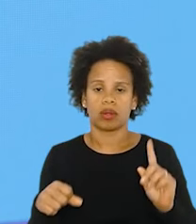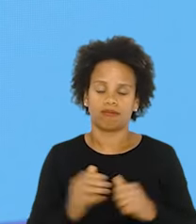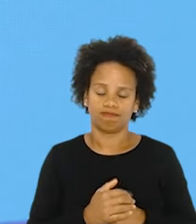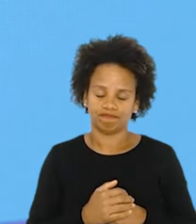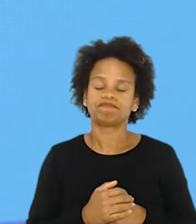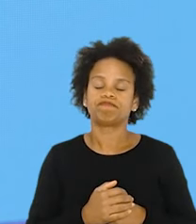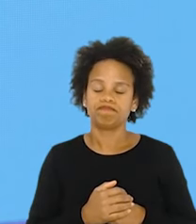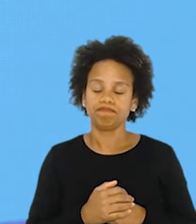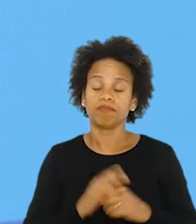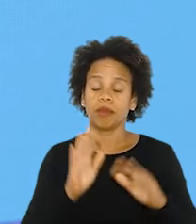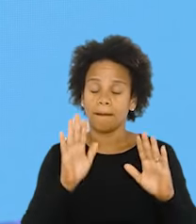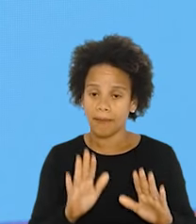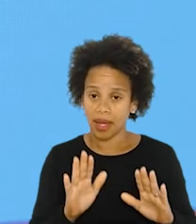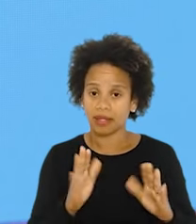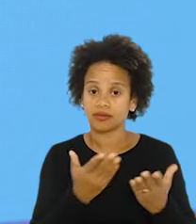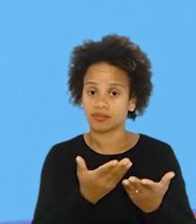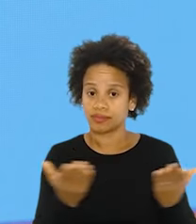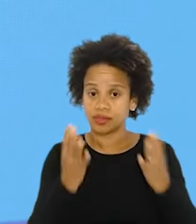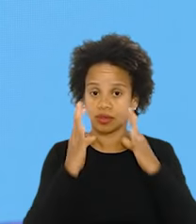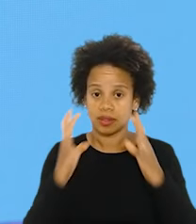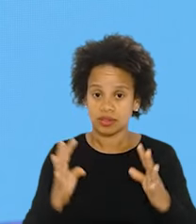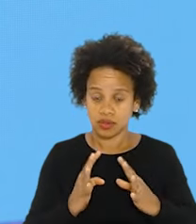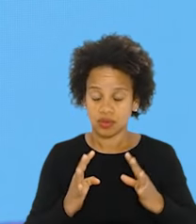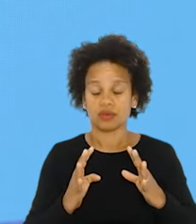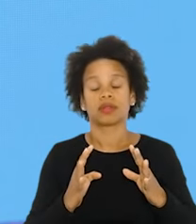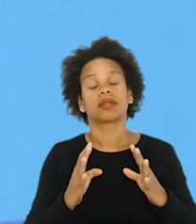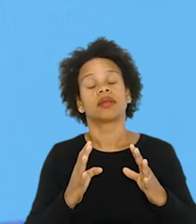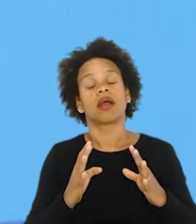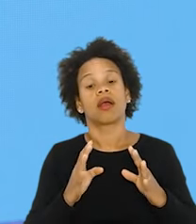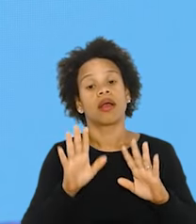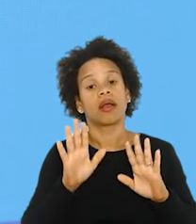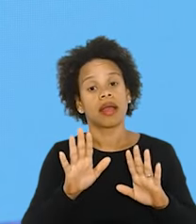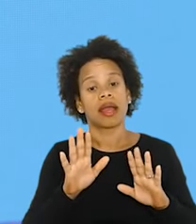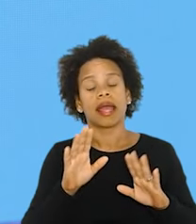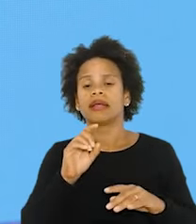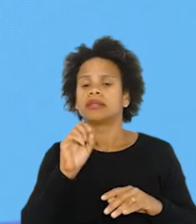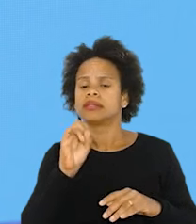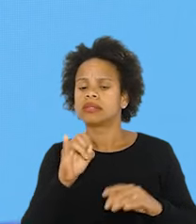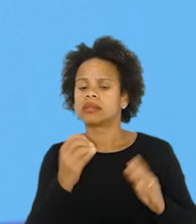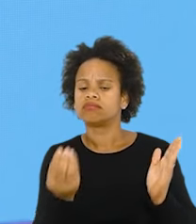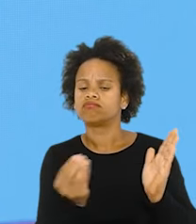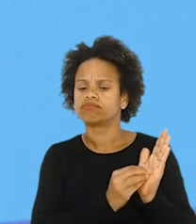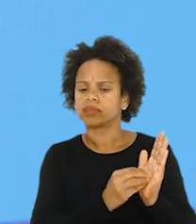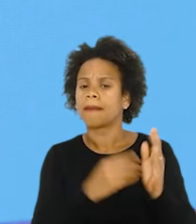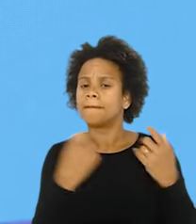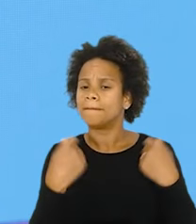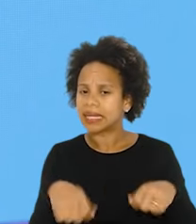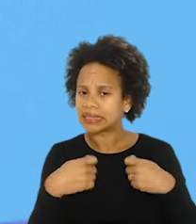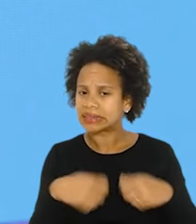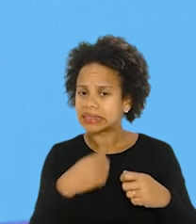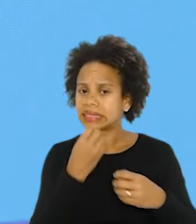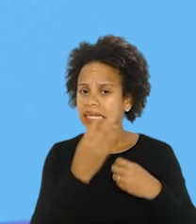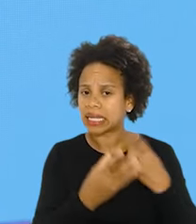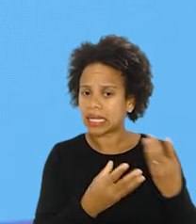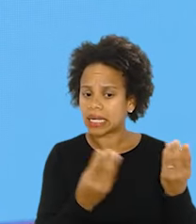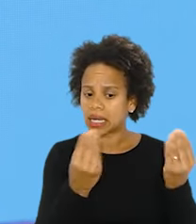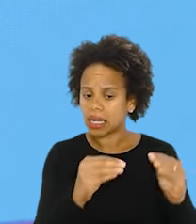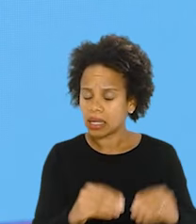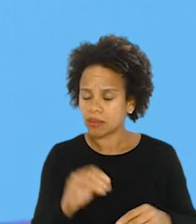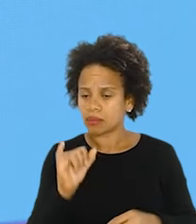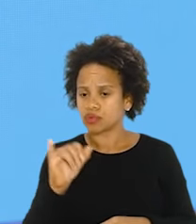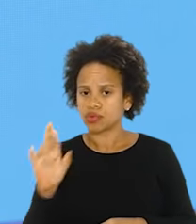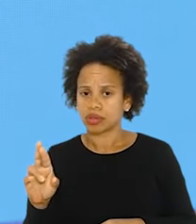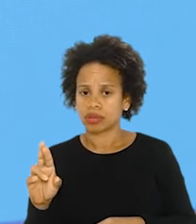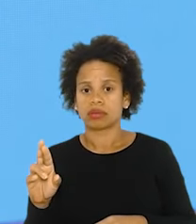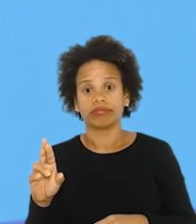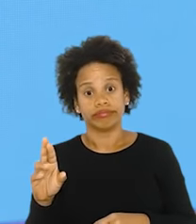e Elane e nossos convidados aí quem tá assistindo pessoal seguinte não é porque deu lá informação que você tem que declarar ou não tem que declarar que você tem